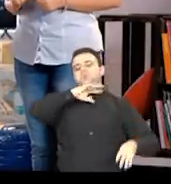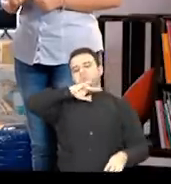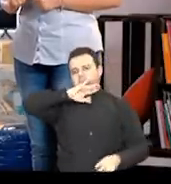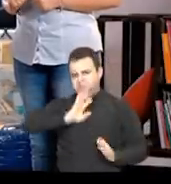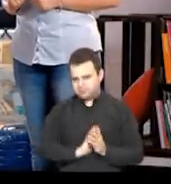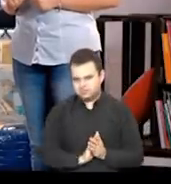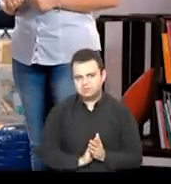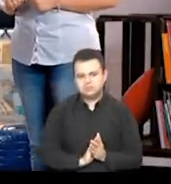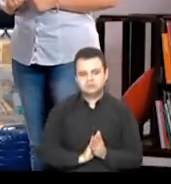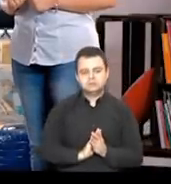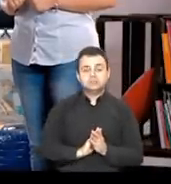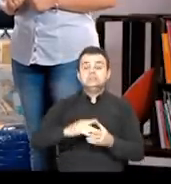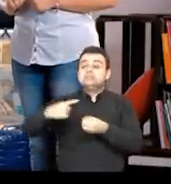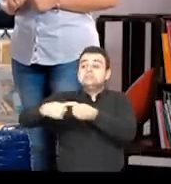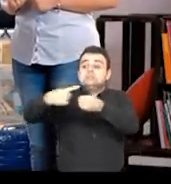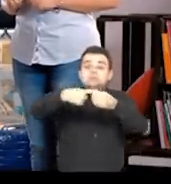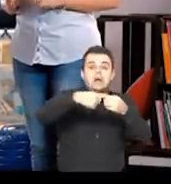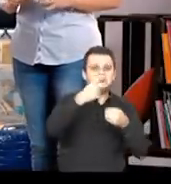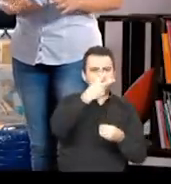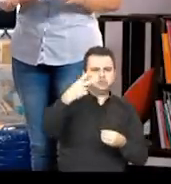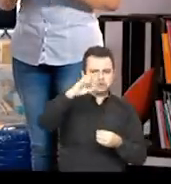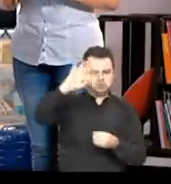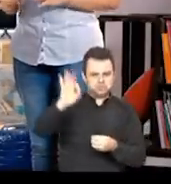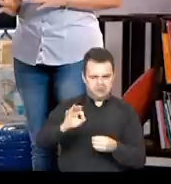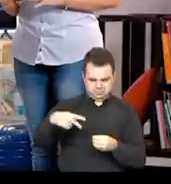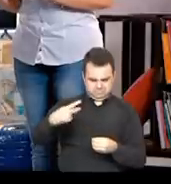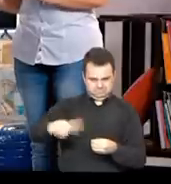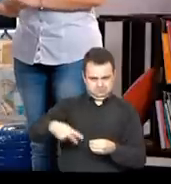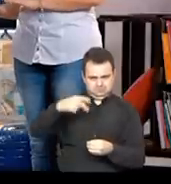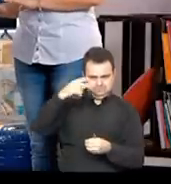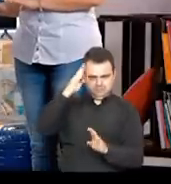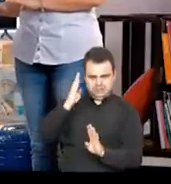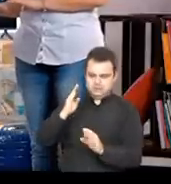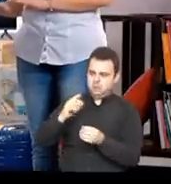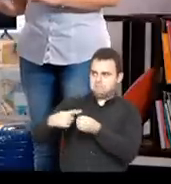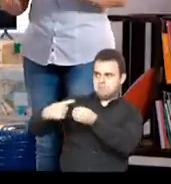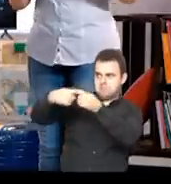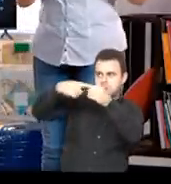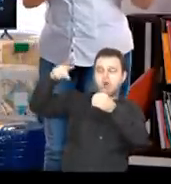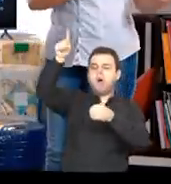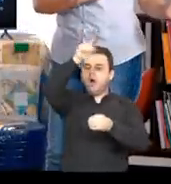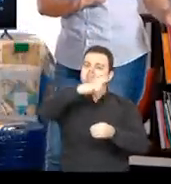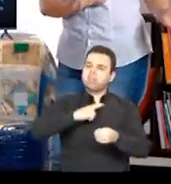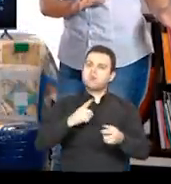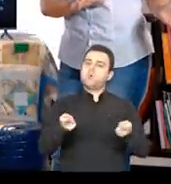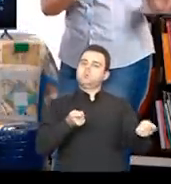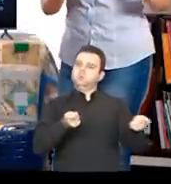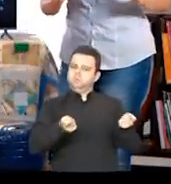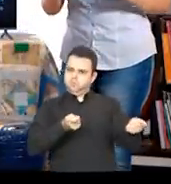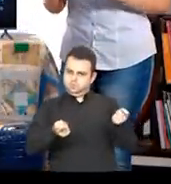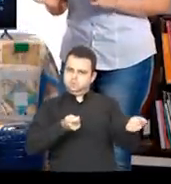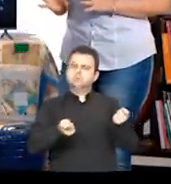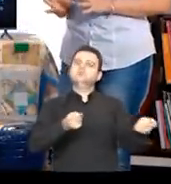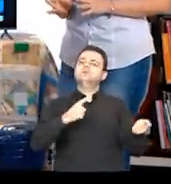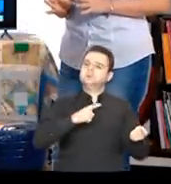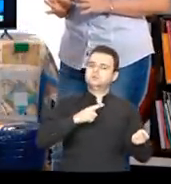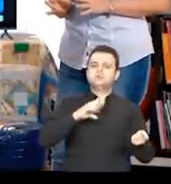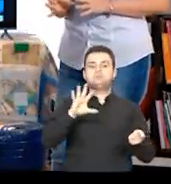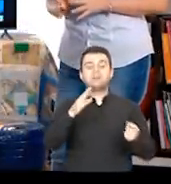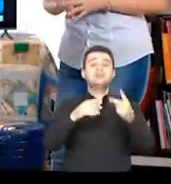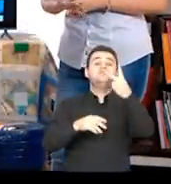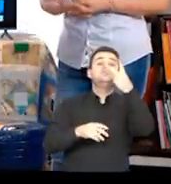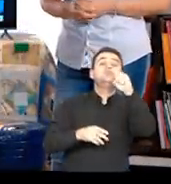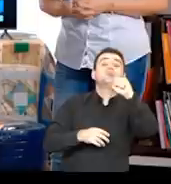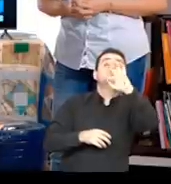de 22% das cidades do Brasil utilizam aterros controlados. E outra parte das cidades, cerca de